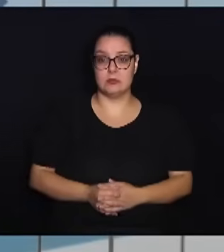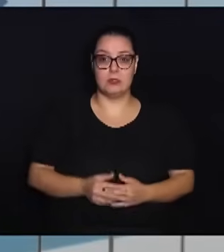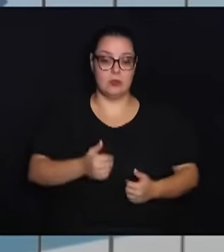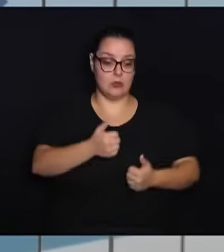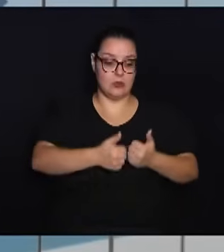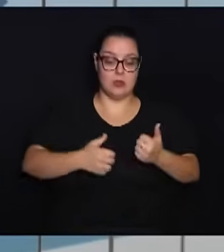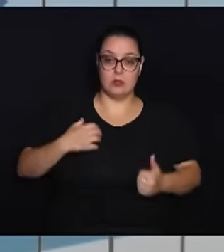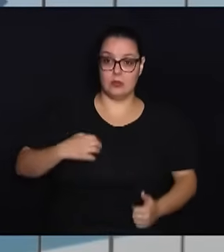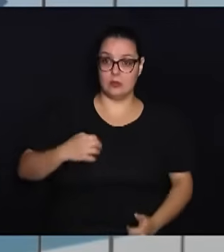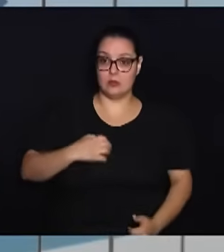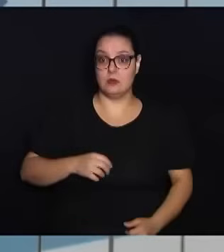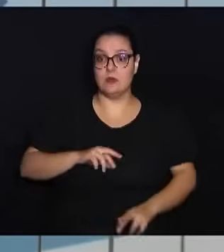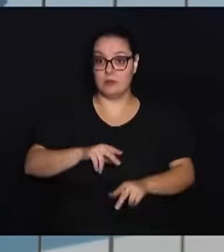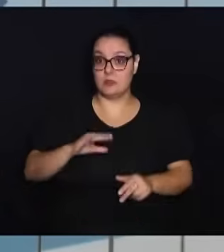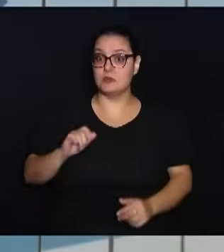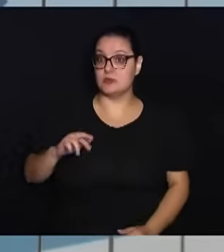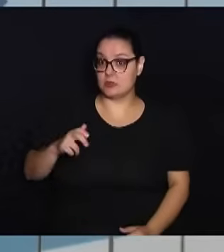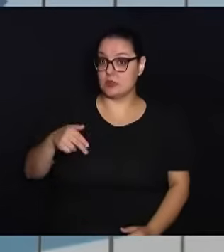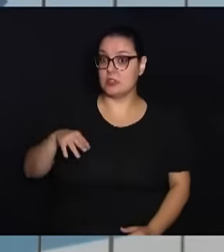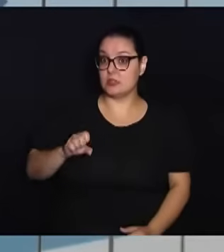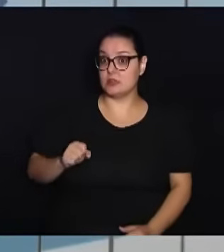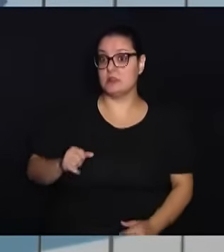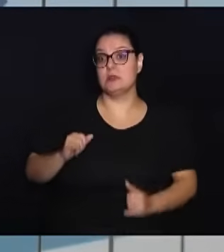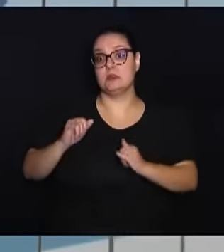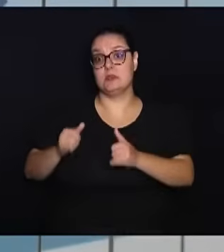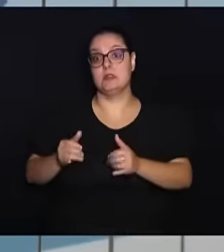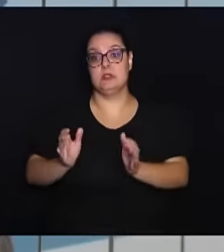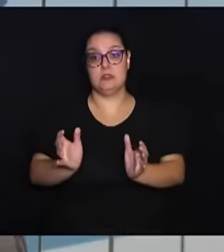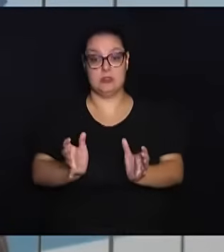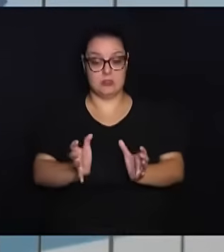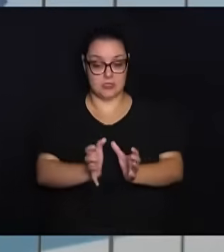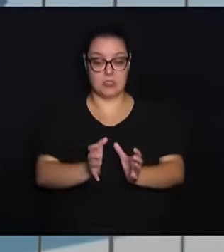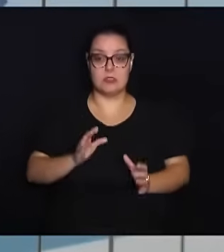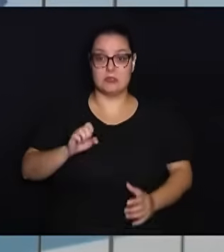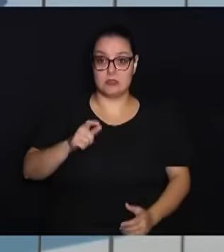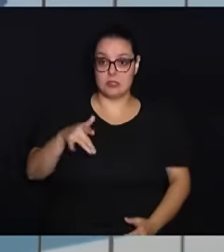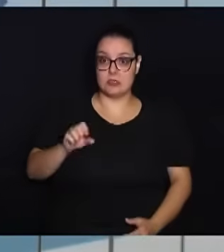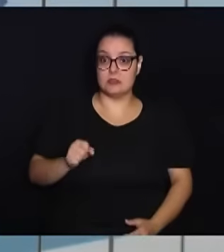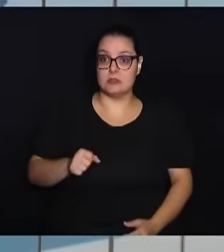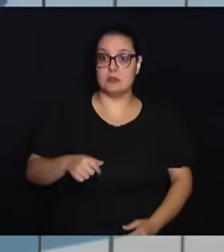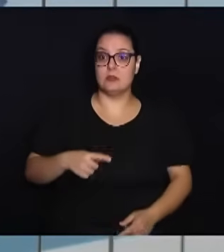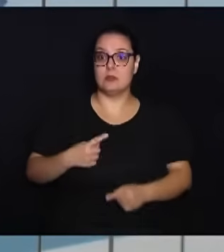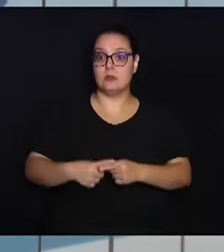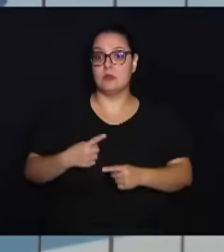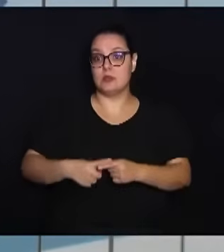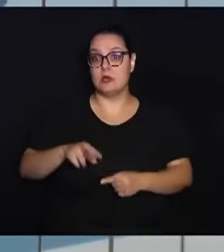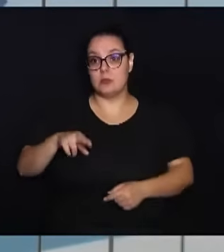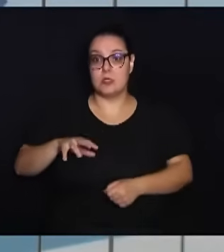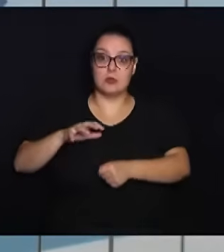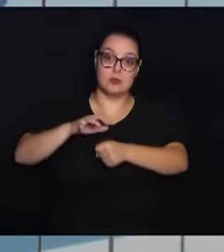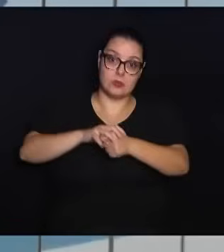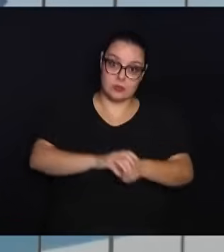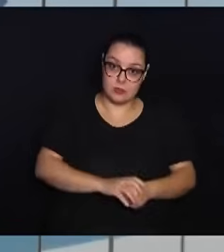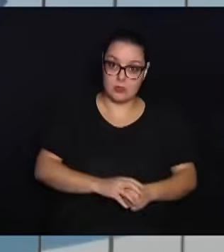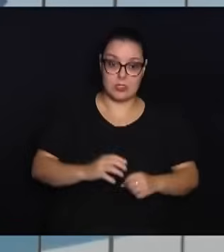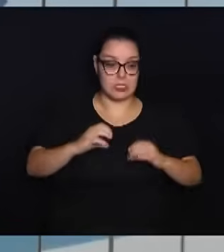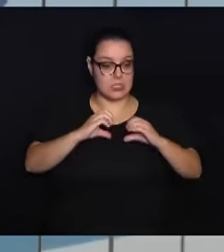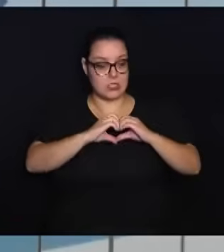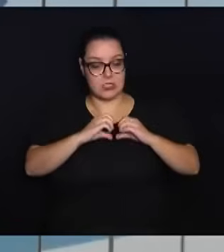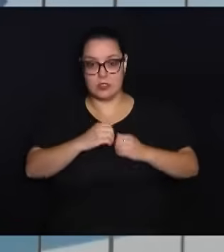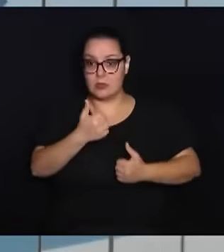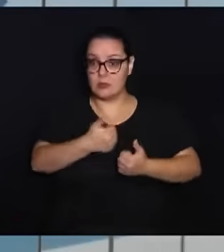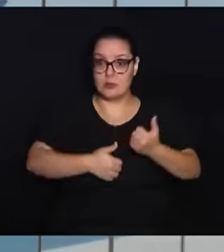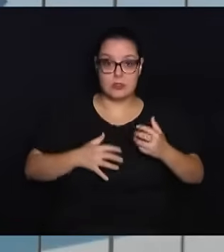Argentina, muitos craques desistiram da seleção por causa dessa pressão que é um país que ama muito futebol e tudo